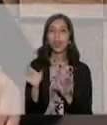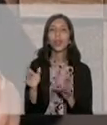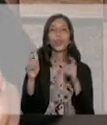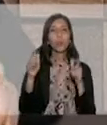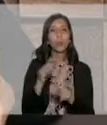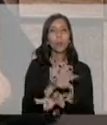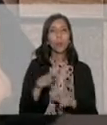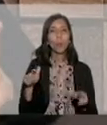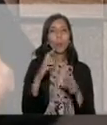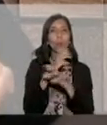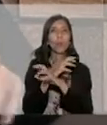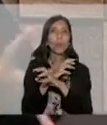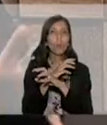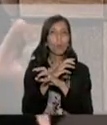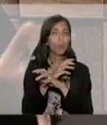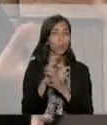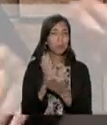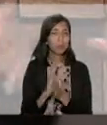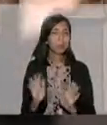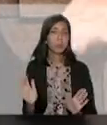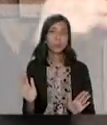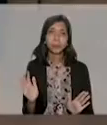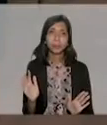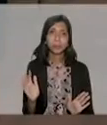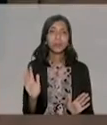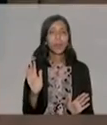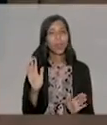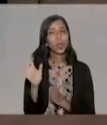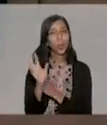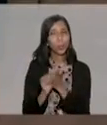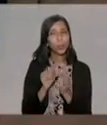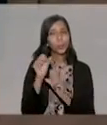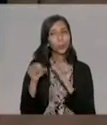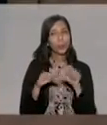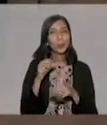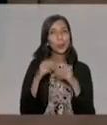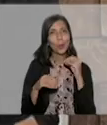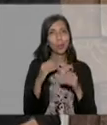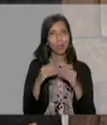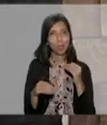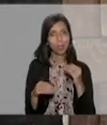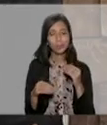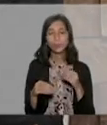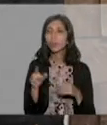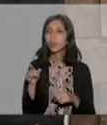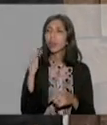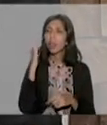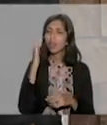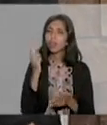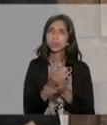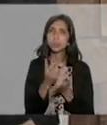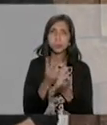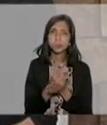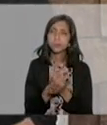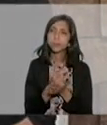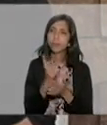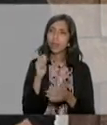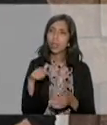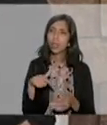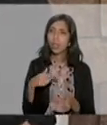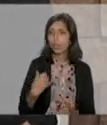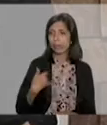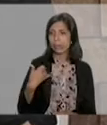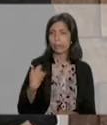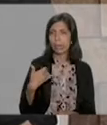num deserto, tendo que se virar. Virou novela. Né? Aí virou uma novela. Essa coisa do conservadorismo, você acha que passa pela história